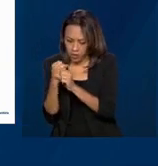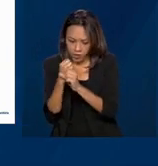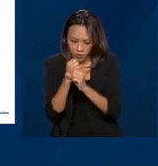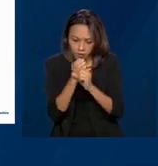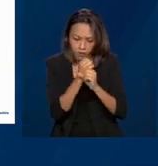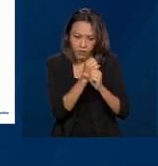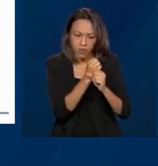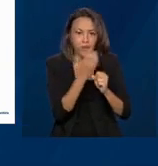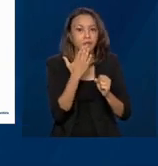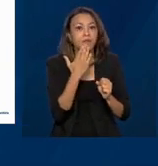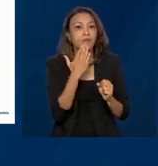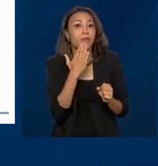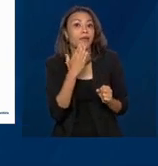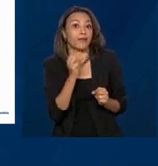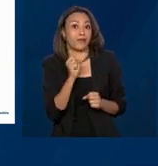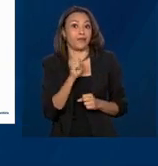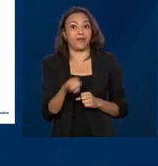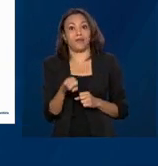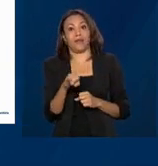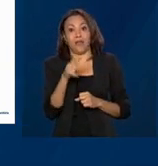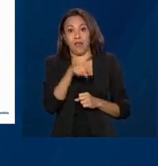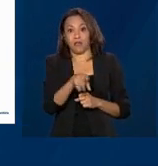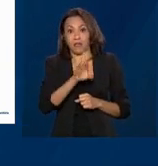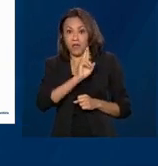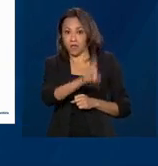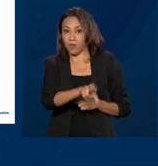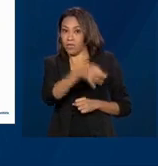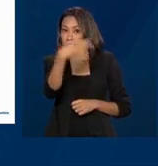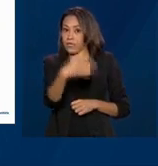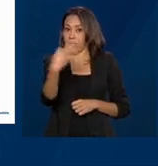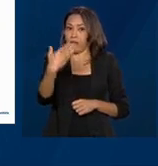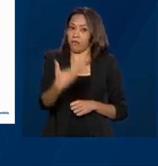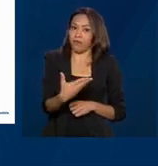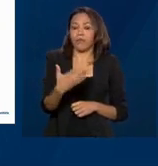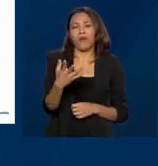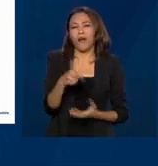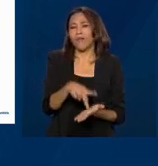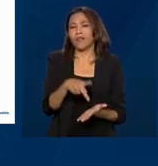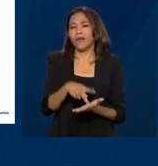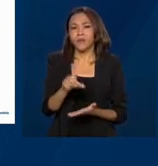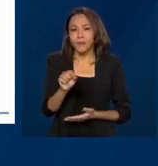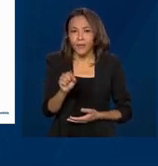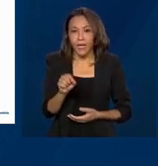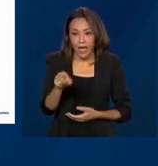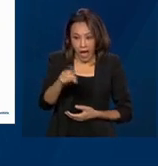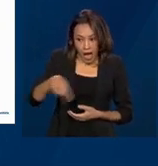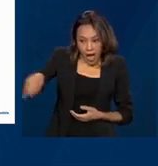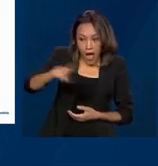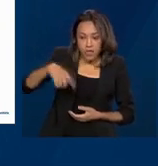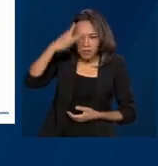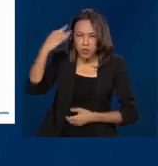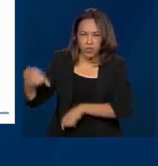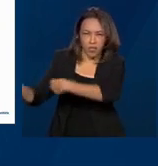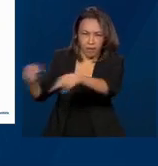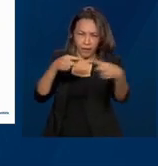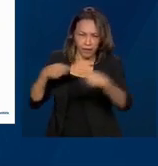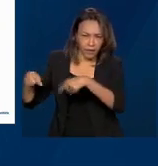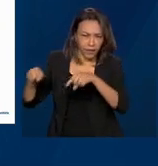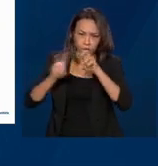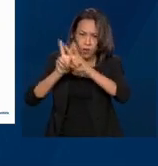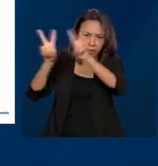e querendo saber se de fato aqueles resultados eram corretos. A verdade é que a maneira como as pessoas estavam debatendo aquele